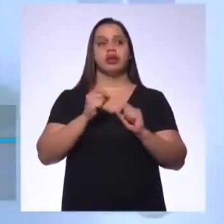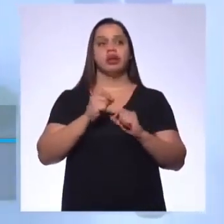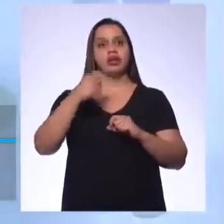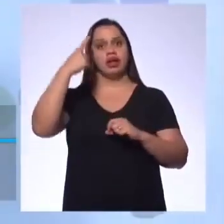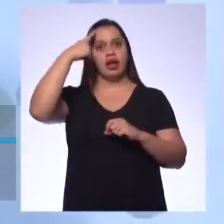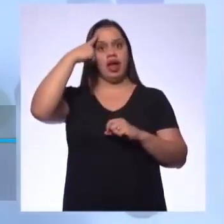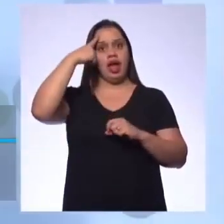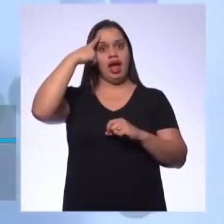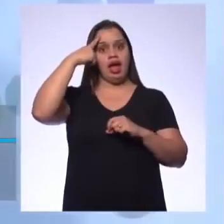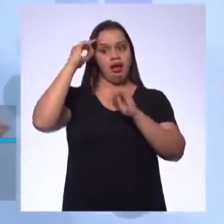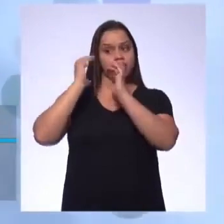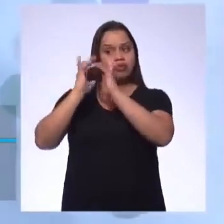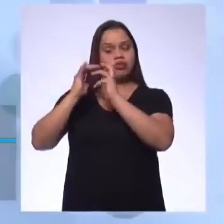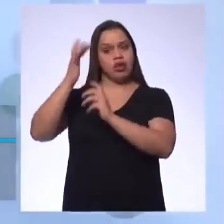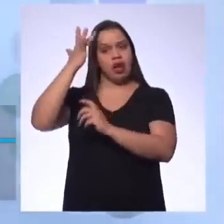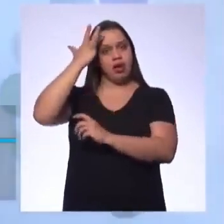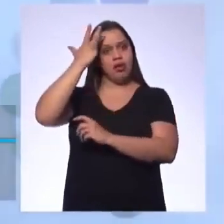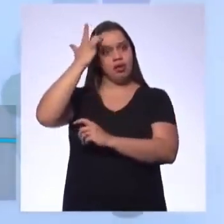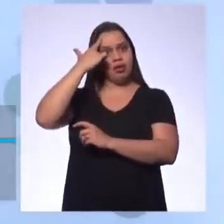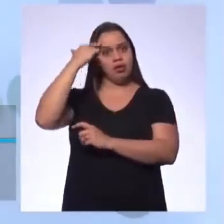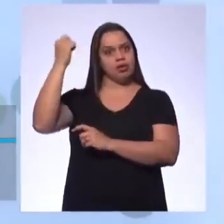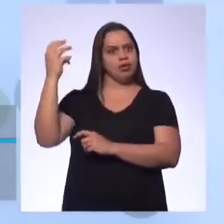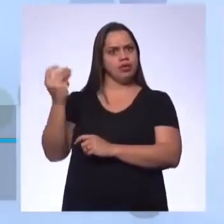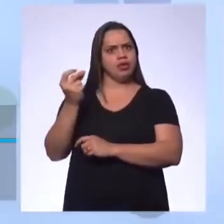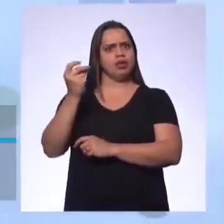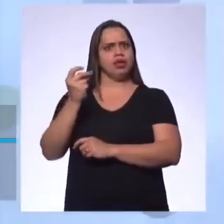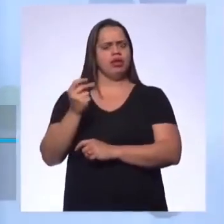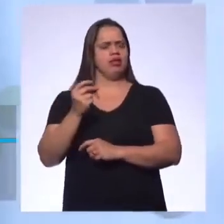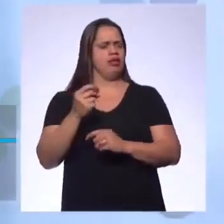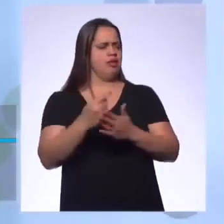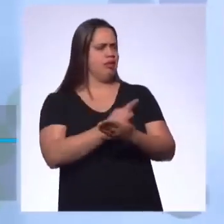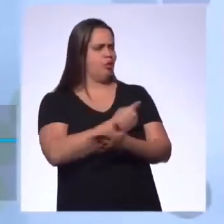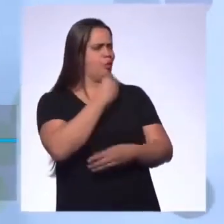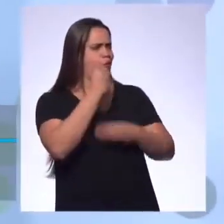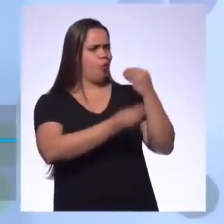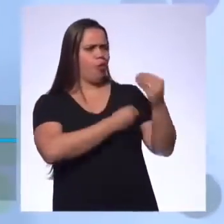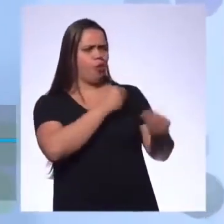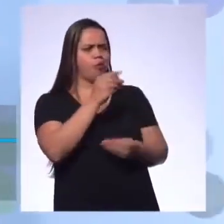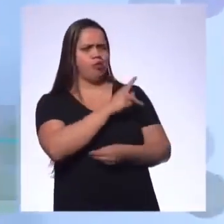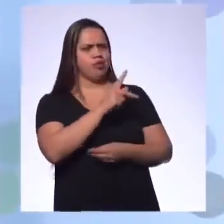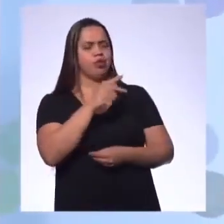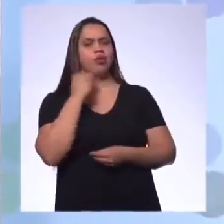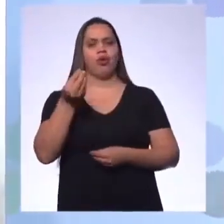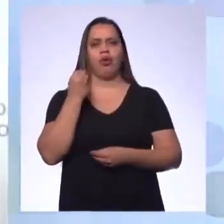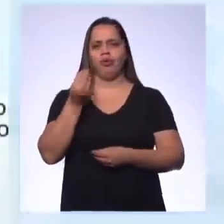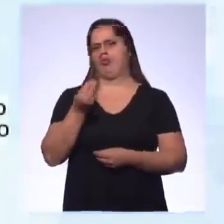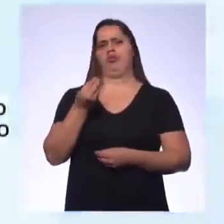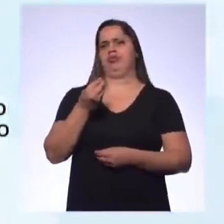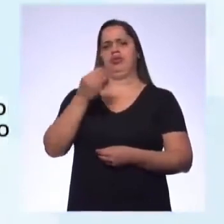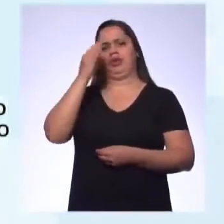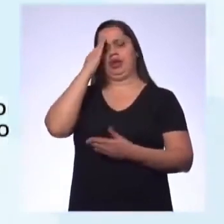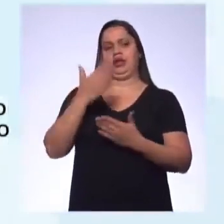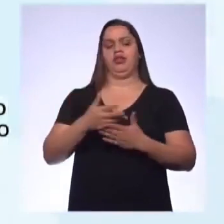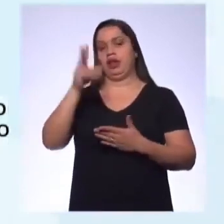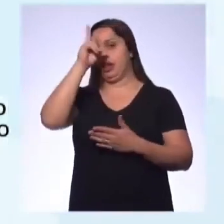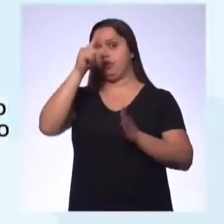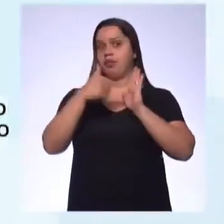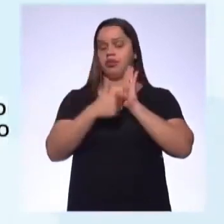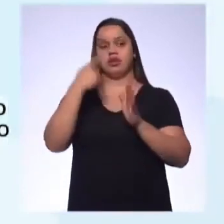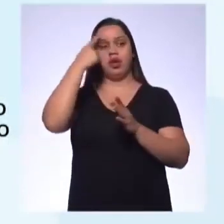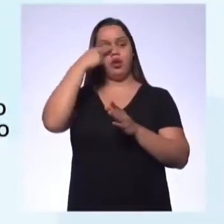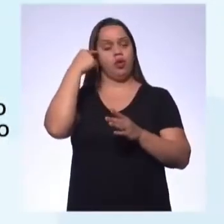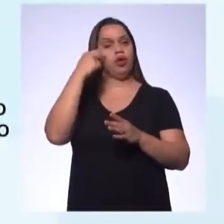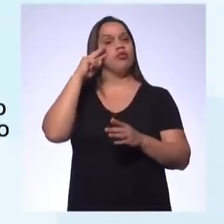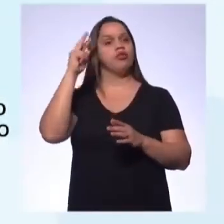do cérebro. Porque mais magno não pode ser. Você lembra do olho que eu falei para vocês? Mostra o olho aí, só para recordar. Ó. A